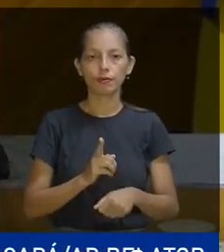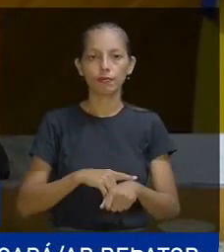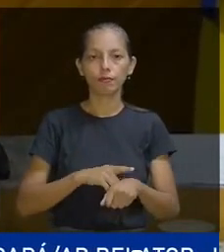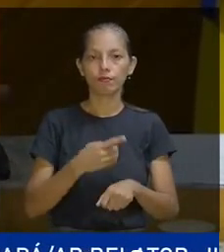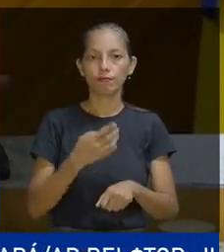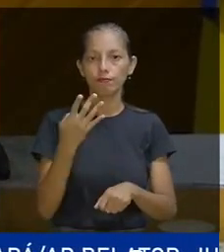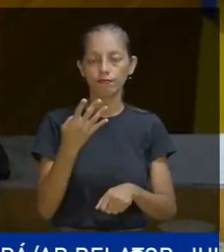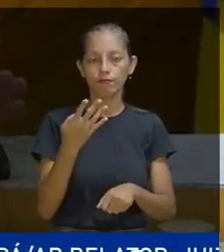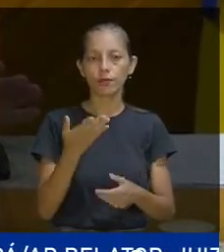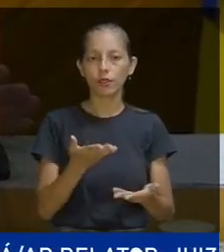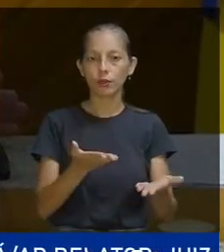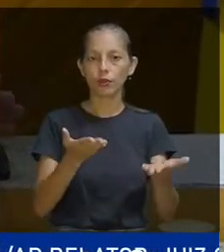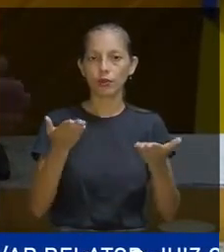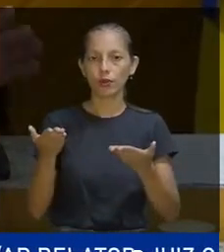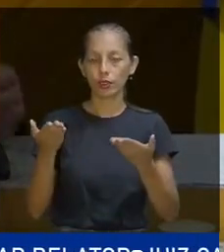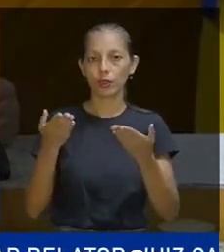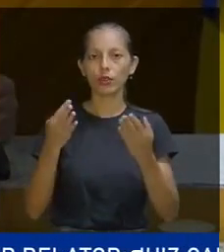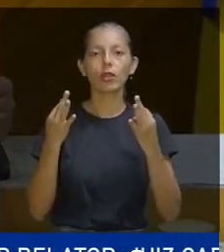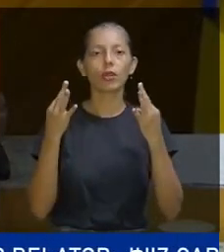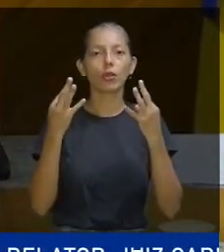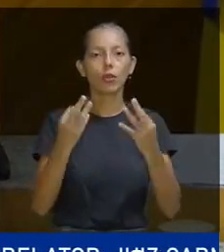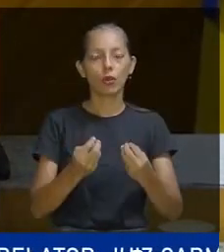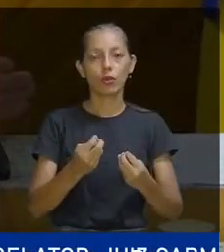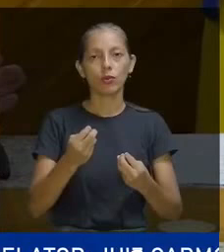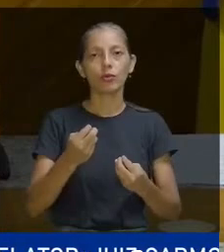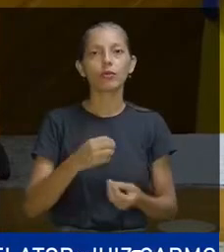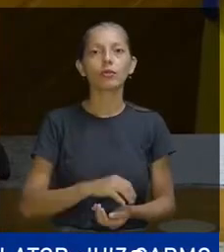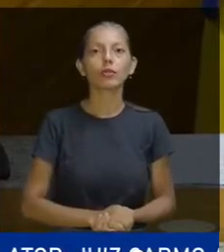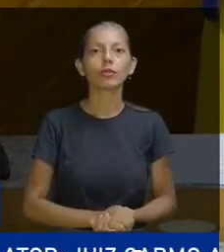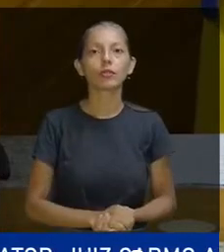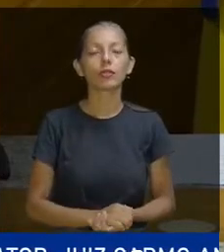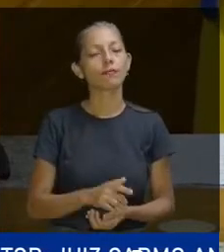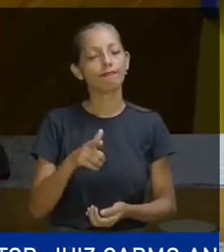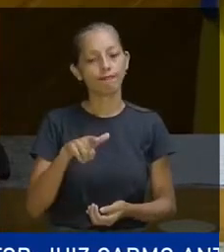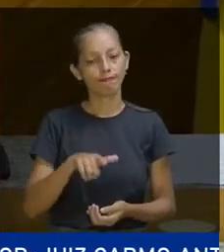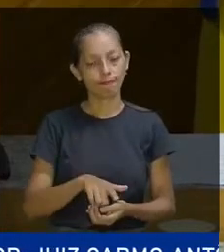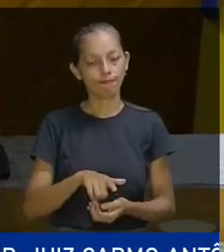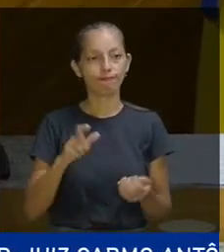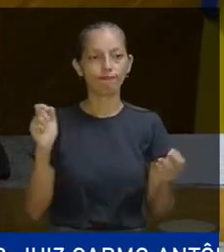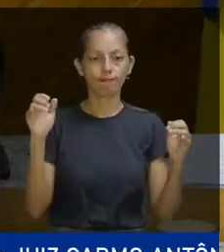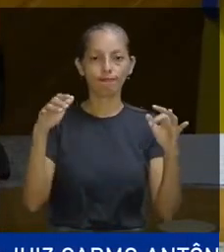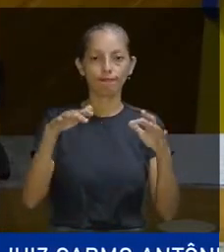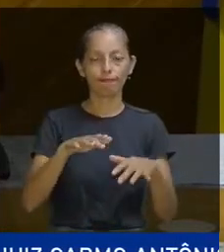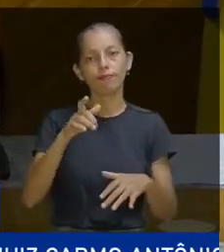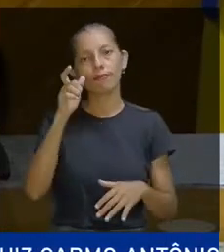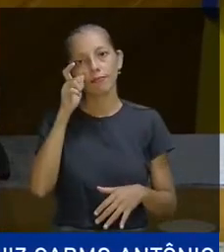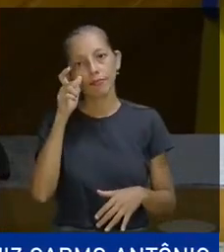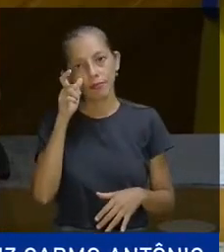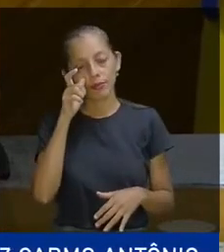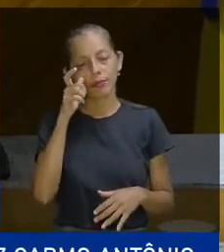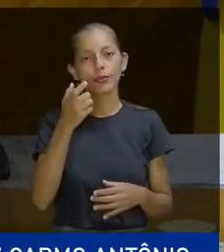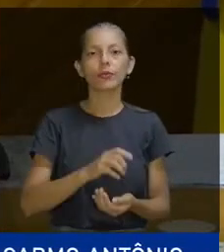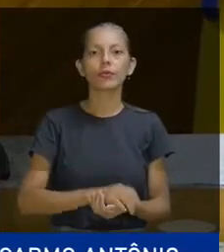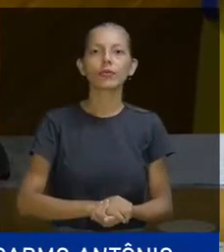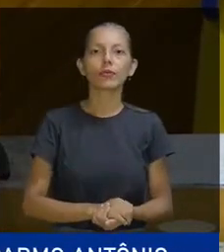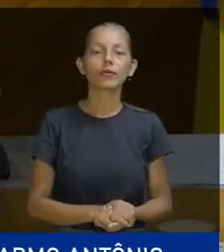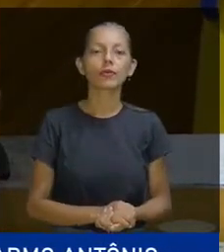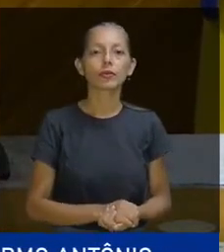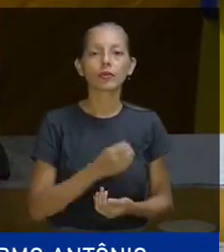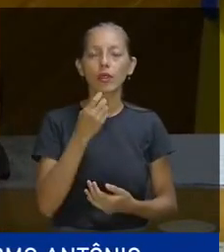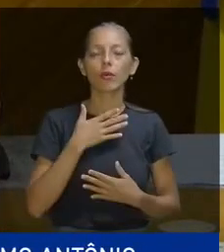tarde. Então, convido todos para que amanhã estejamos juntos neste plenário Desejo a todos um bom resto de dia e um